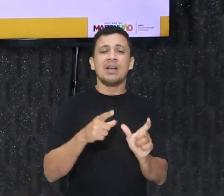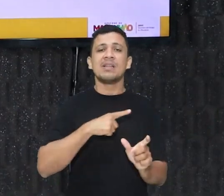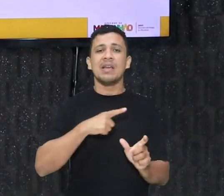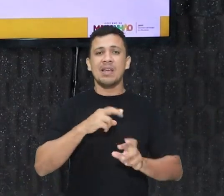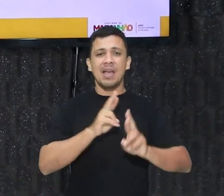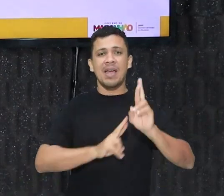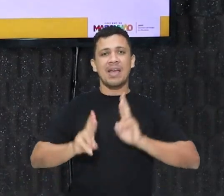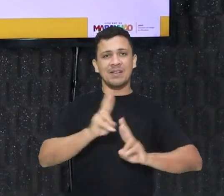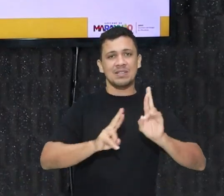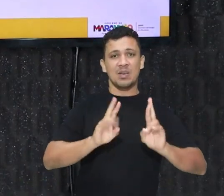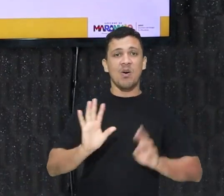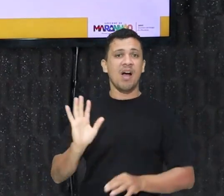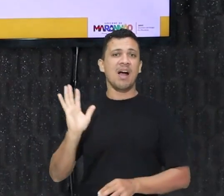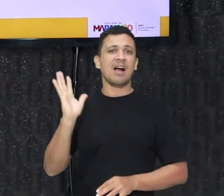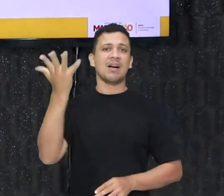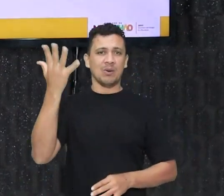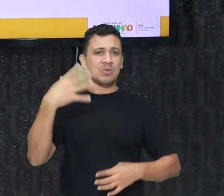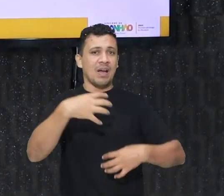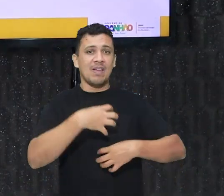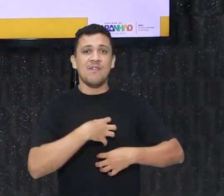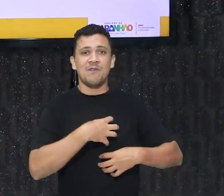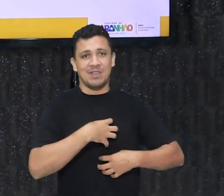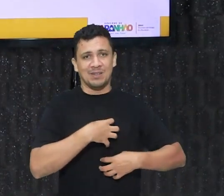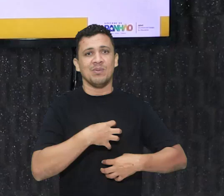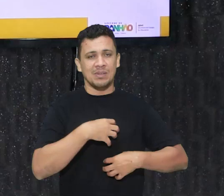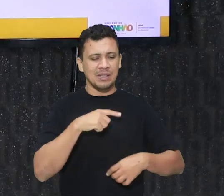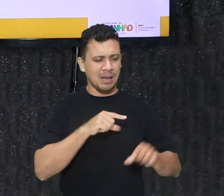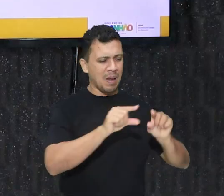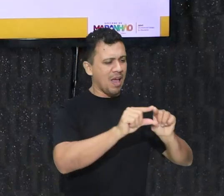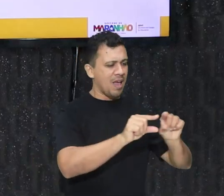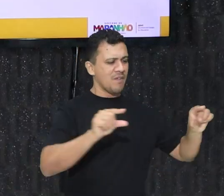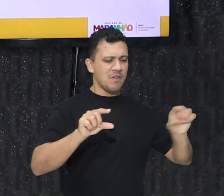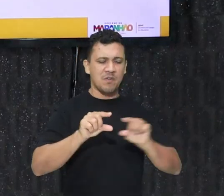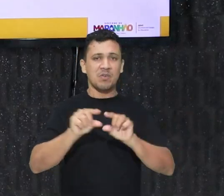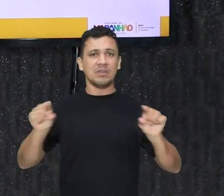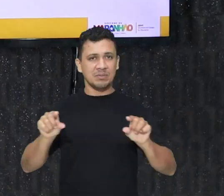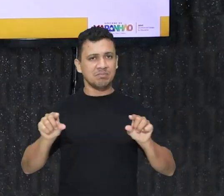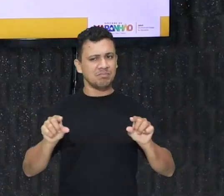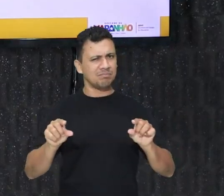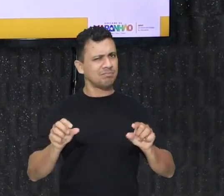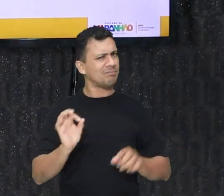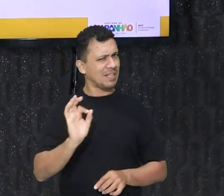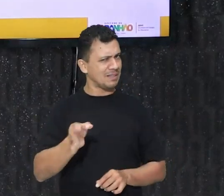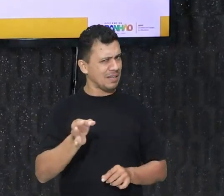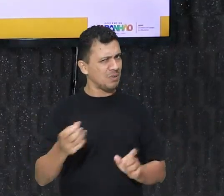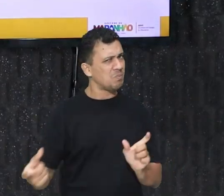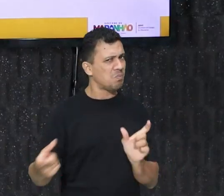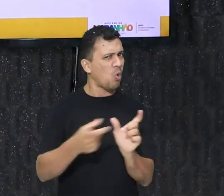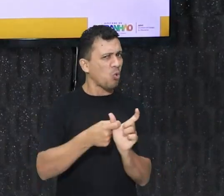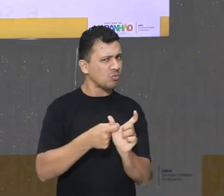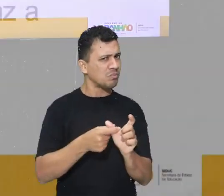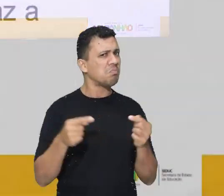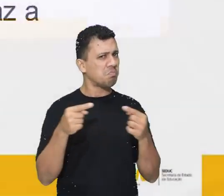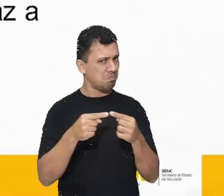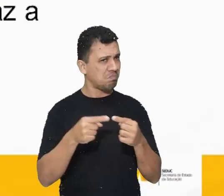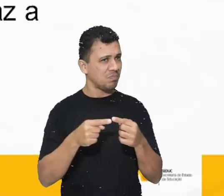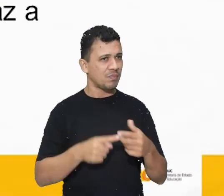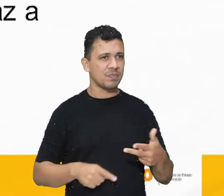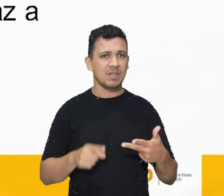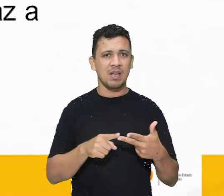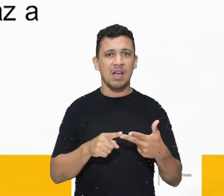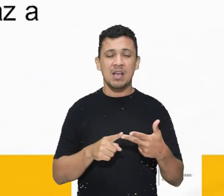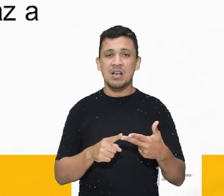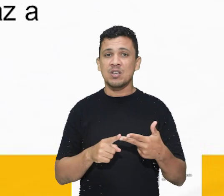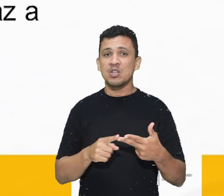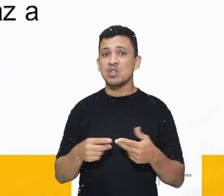causa e efeito entre as orações. Causa e efeito, conjunção aditiva, será que está certo? Retomada do